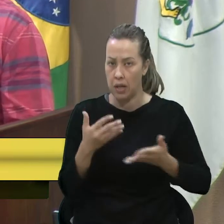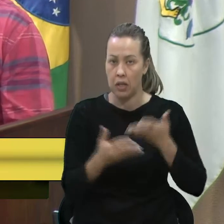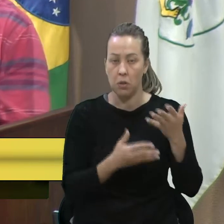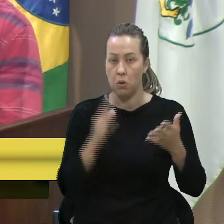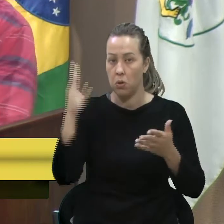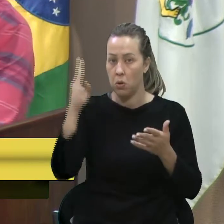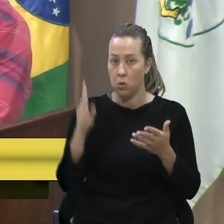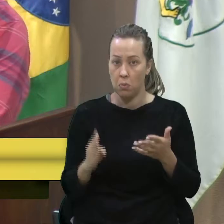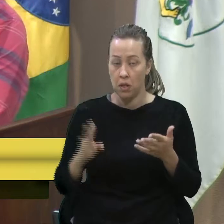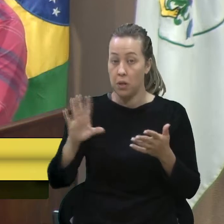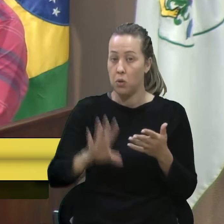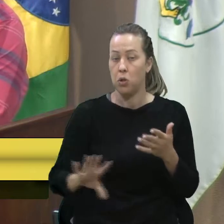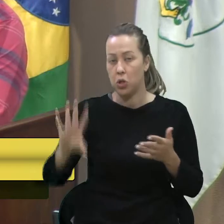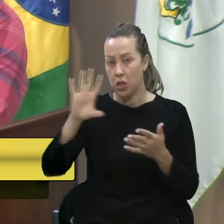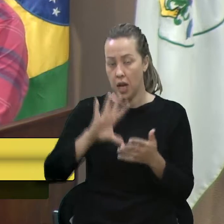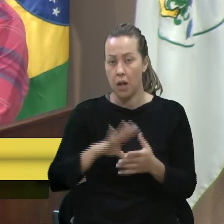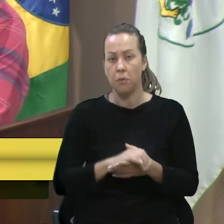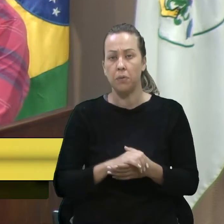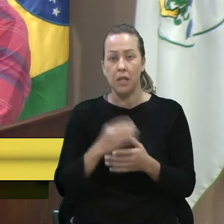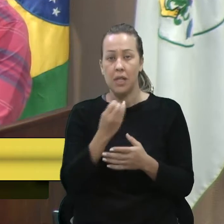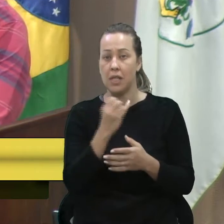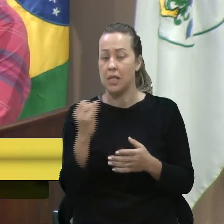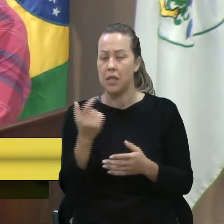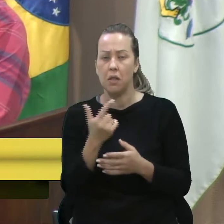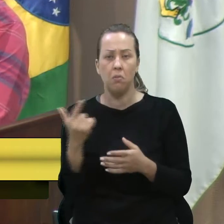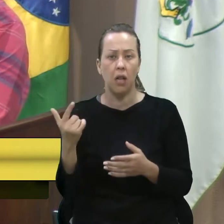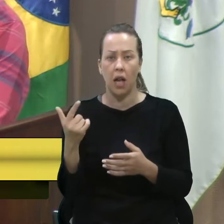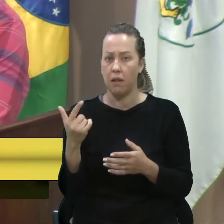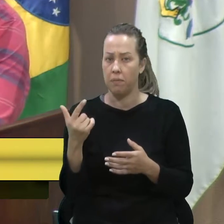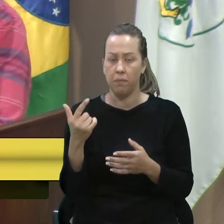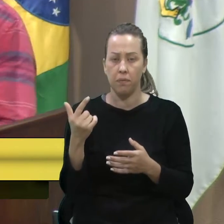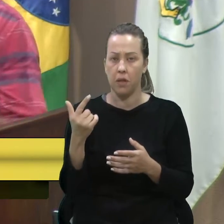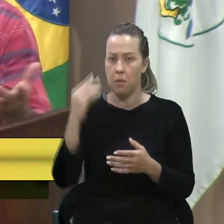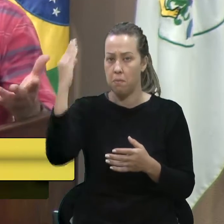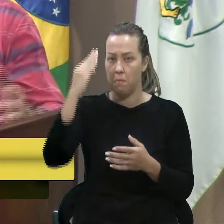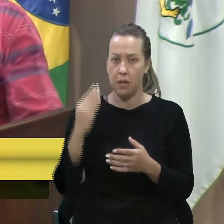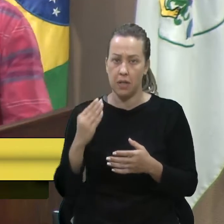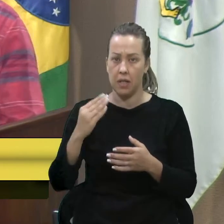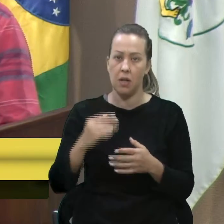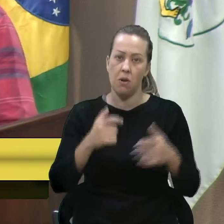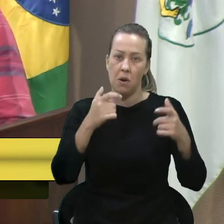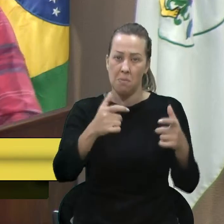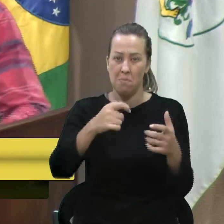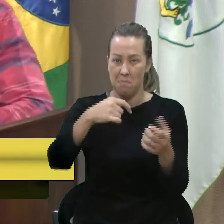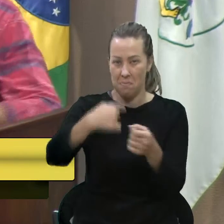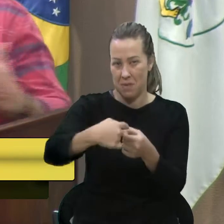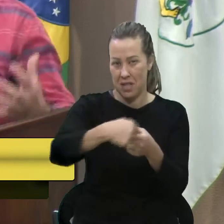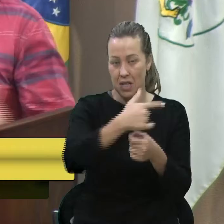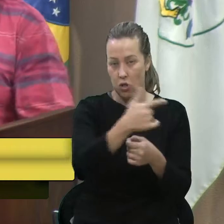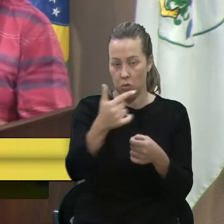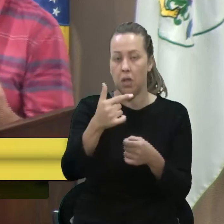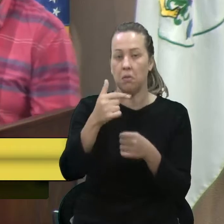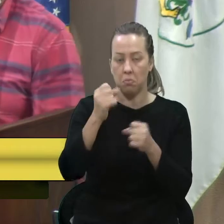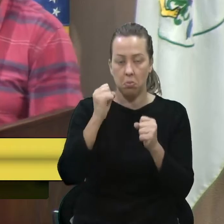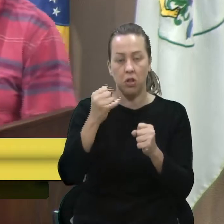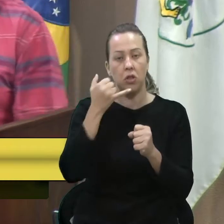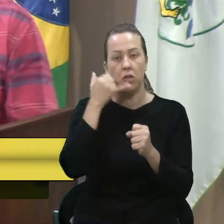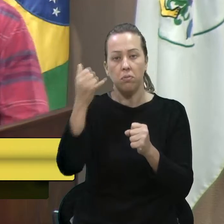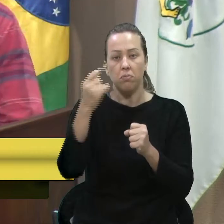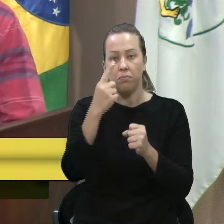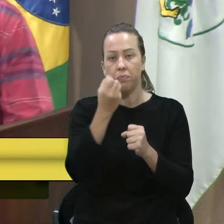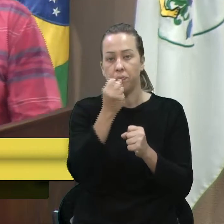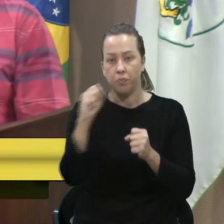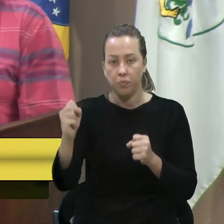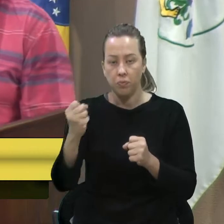Brasil. Mesmo que não tenha posto no Brasil, em determinada cidade, as pessoas podem ligar no